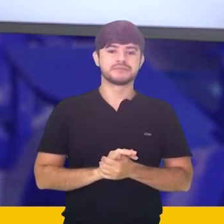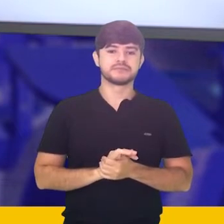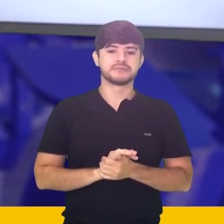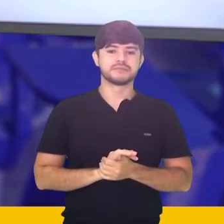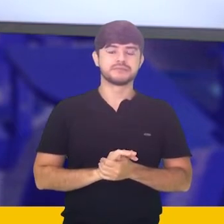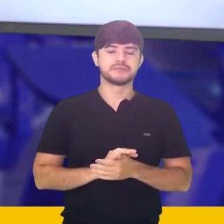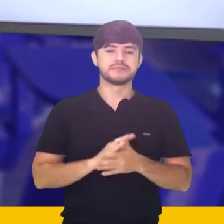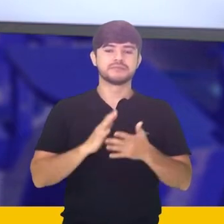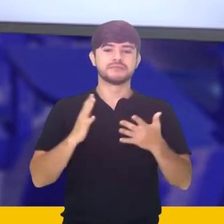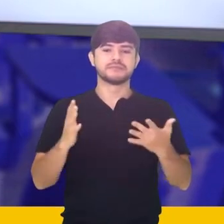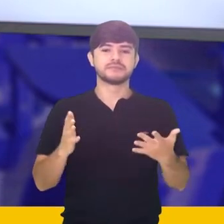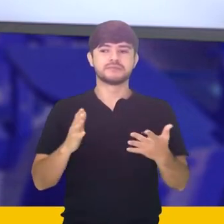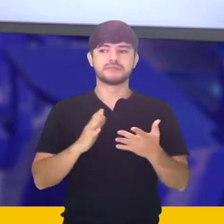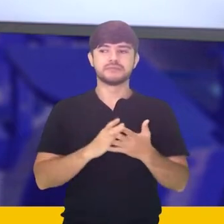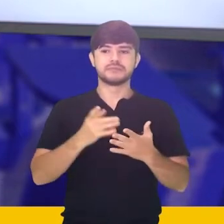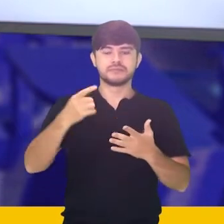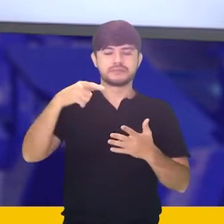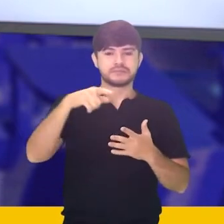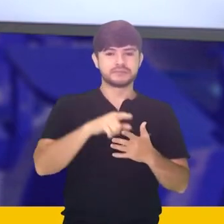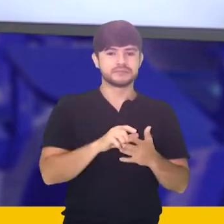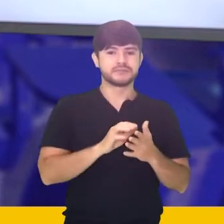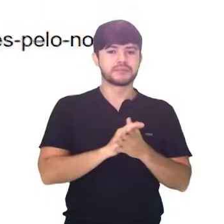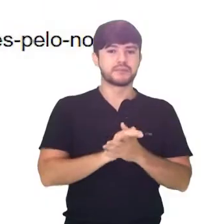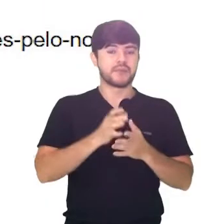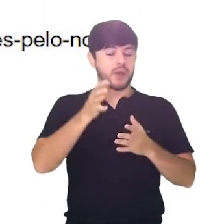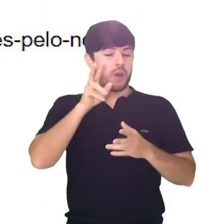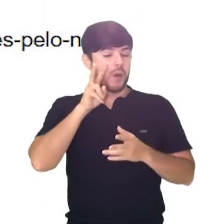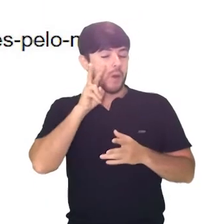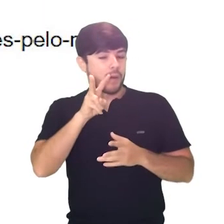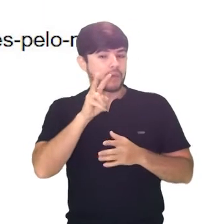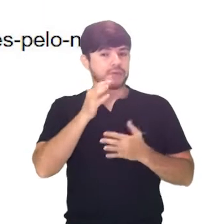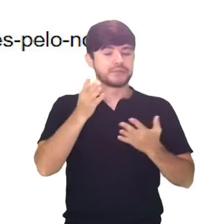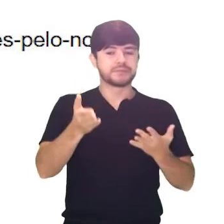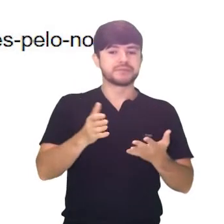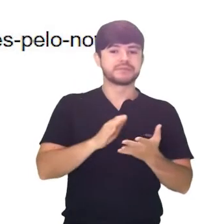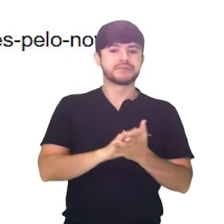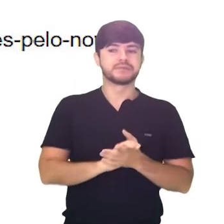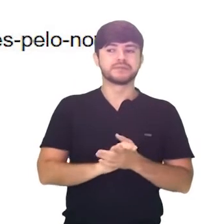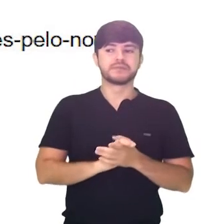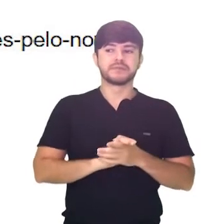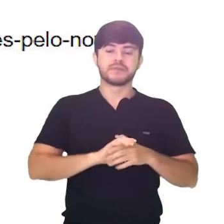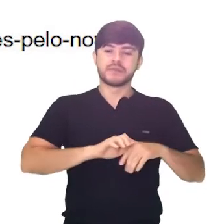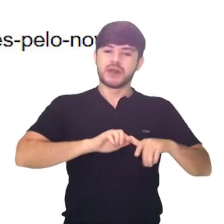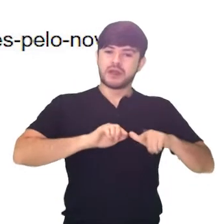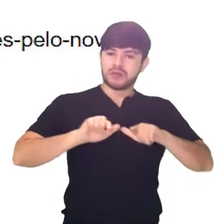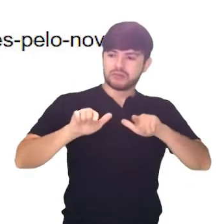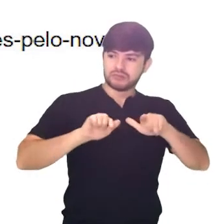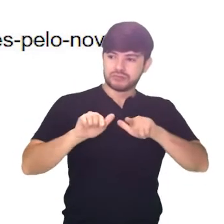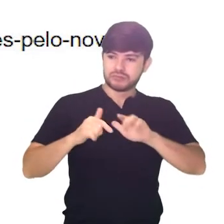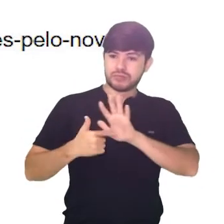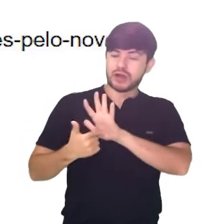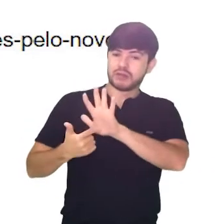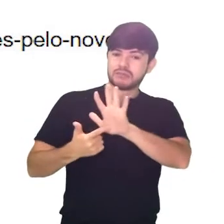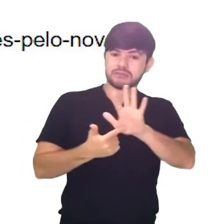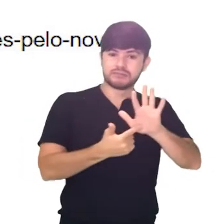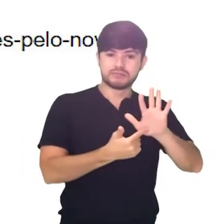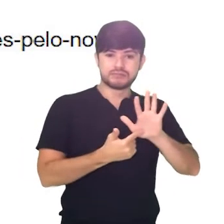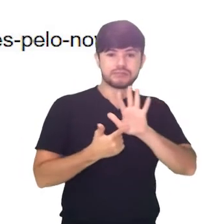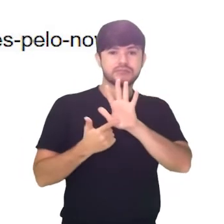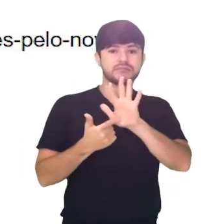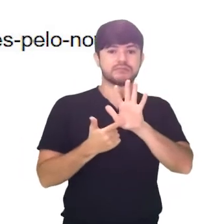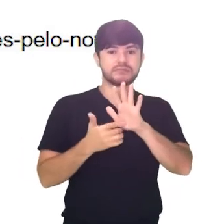já tenho em mãos aí, o caderno de atividades novamente olhando. Começar. Em seu trabalho publicado no site do Fórum Econômico Mundial,